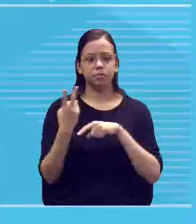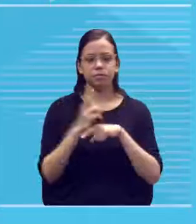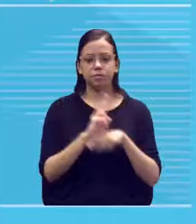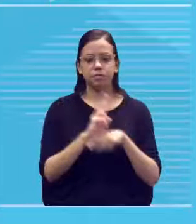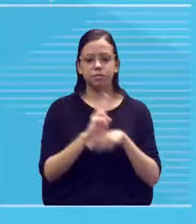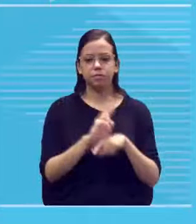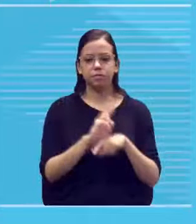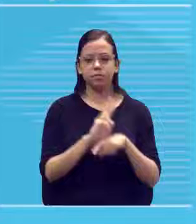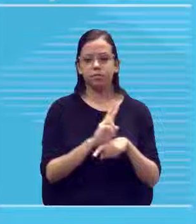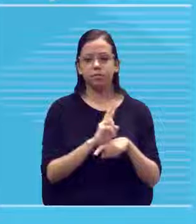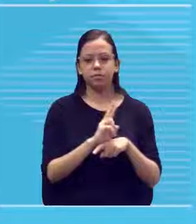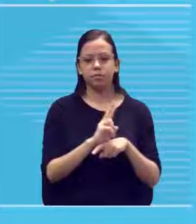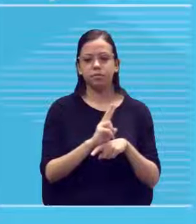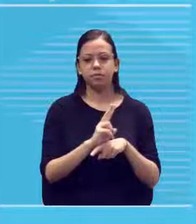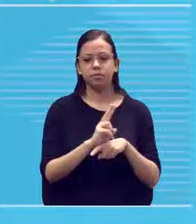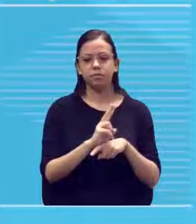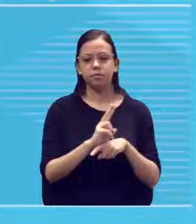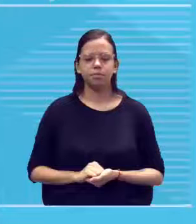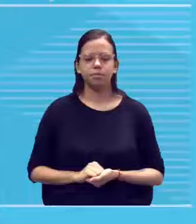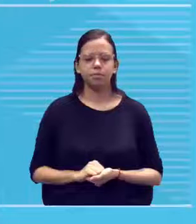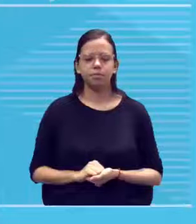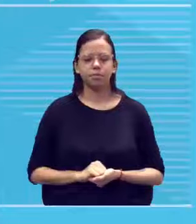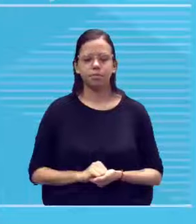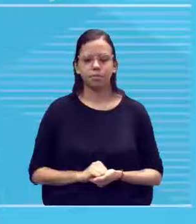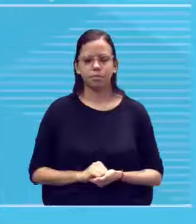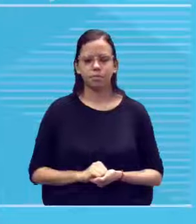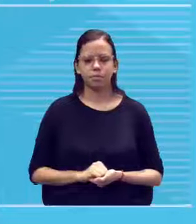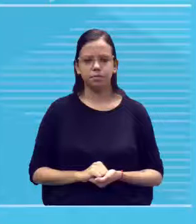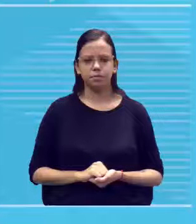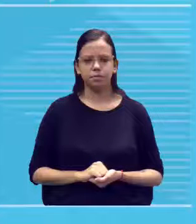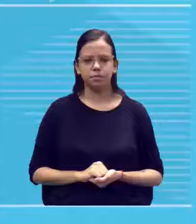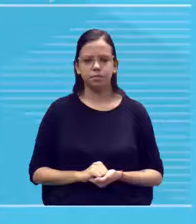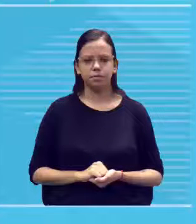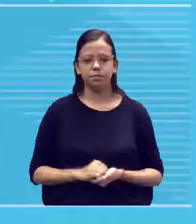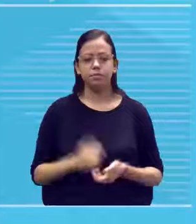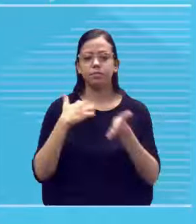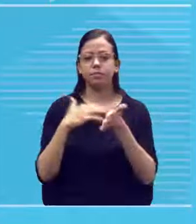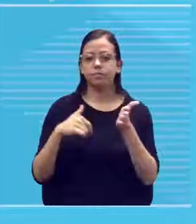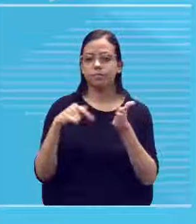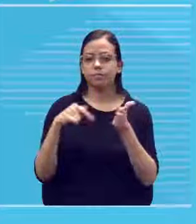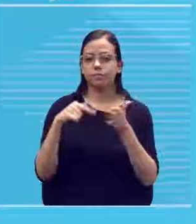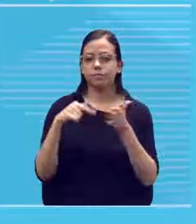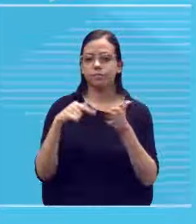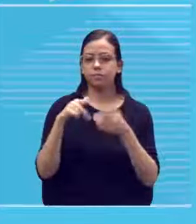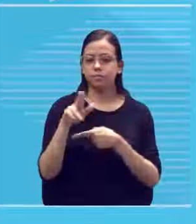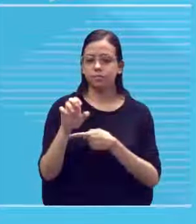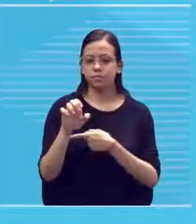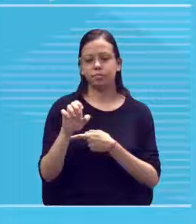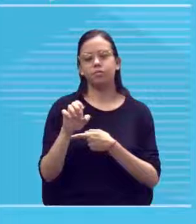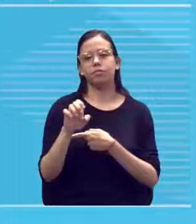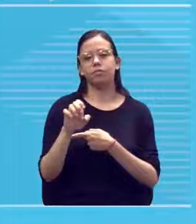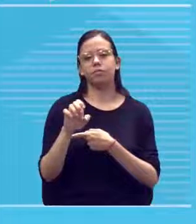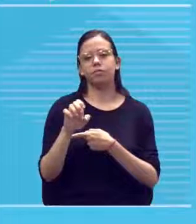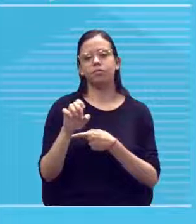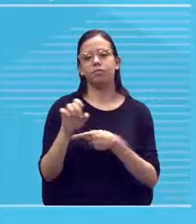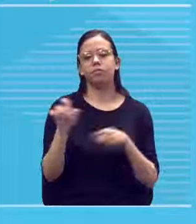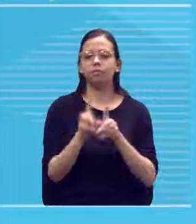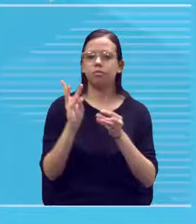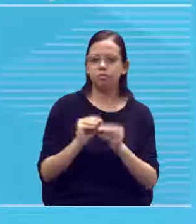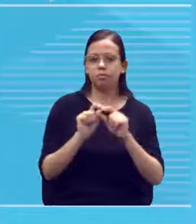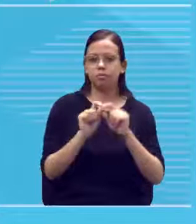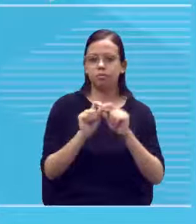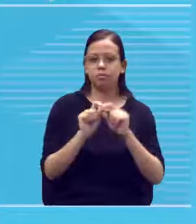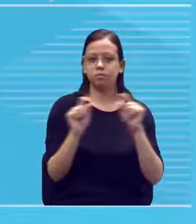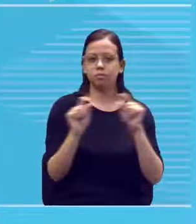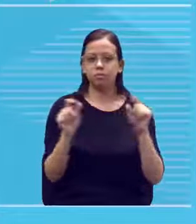emprestado para ele poder se emprestado aí eu tirei o quê e reduzir novamente